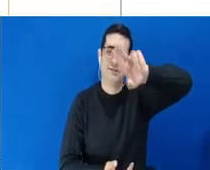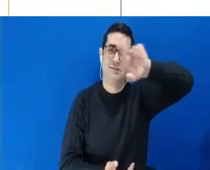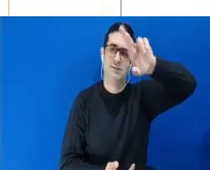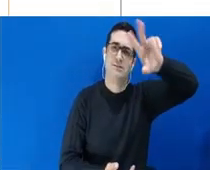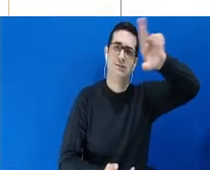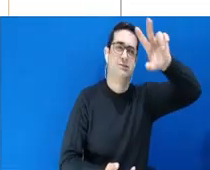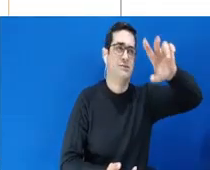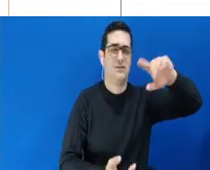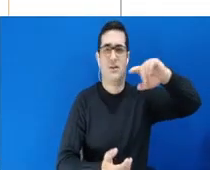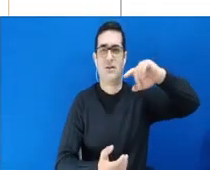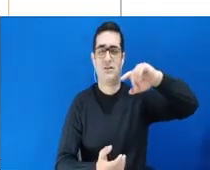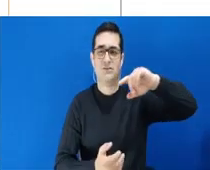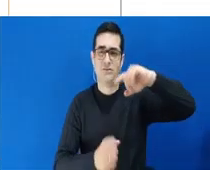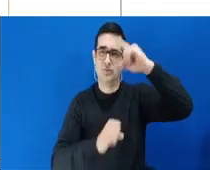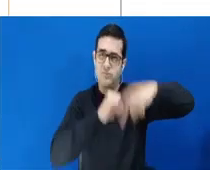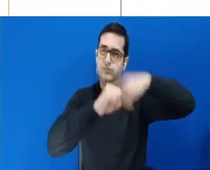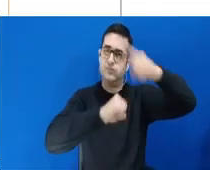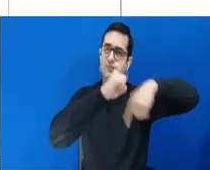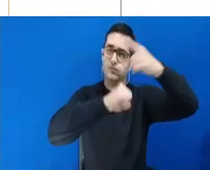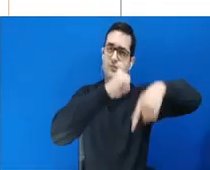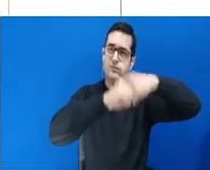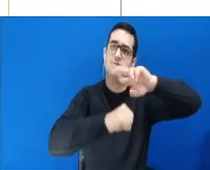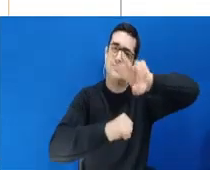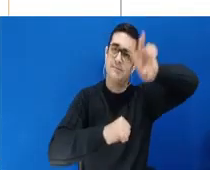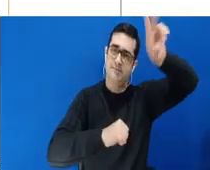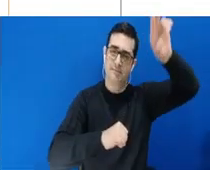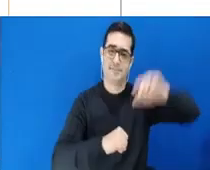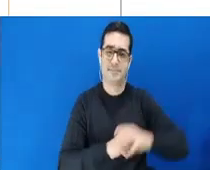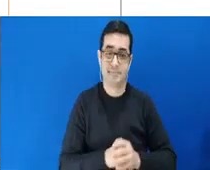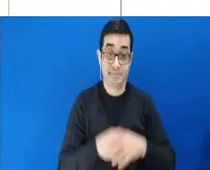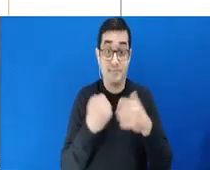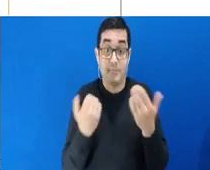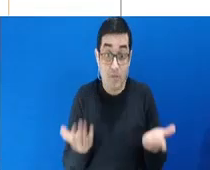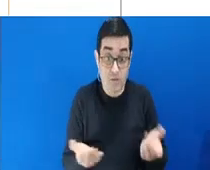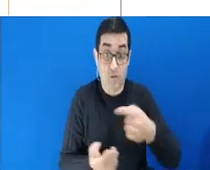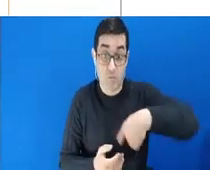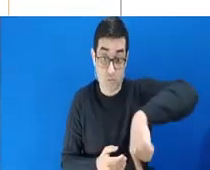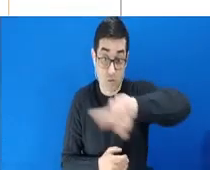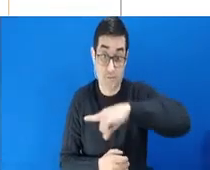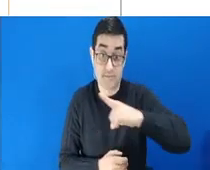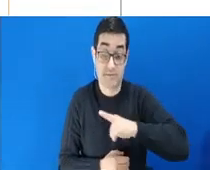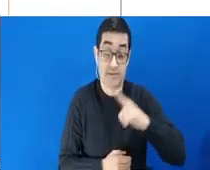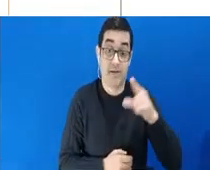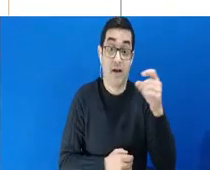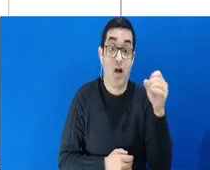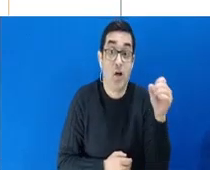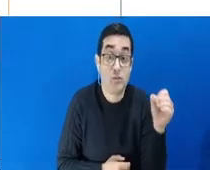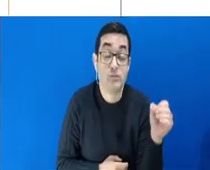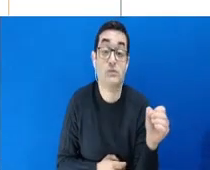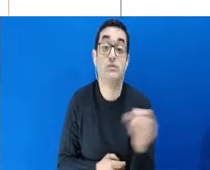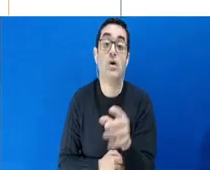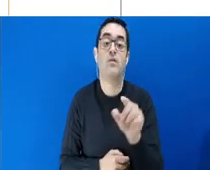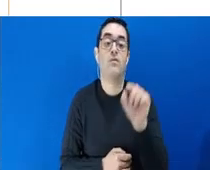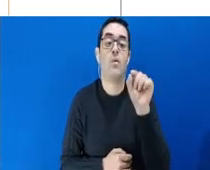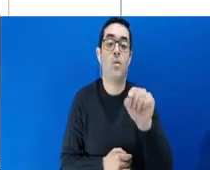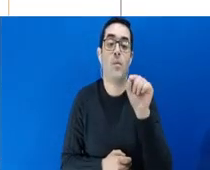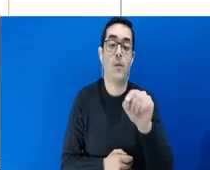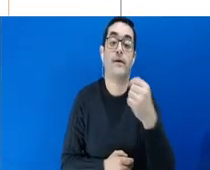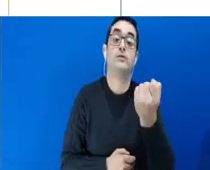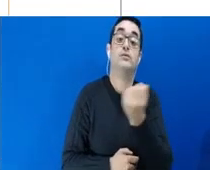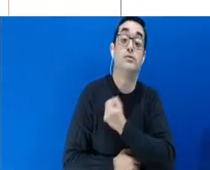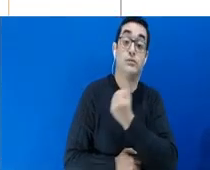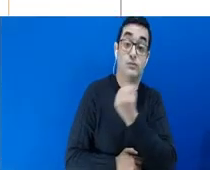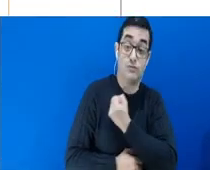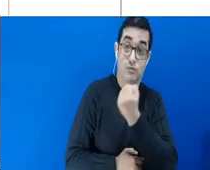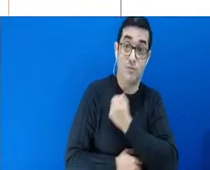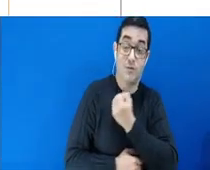Bom, aqui nós vamos ter o surgimento de novo número quântico, né? Então, nós temos